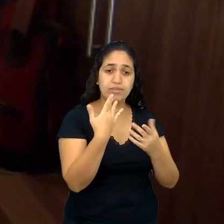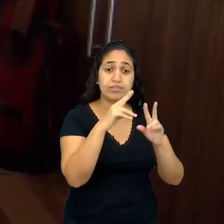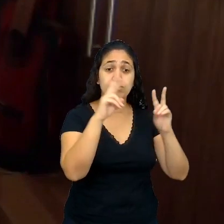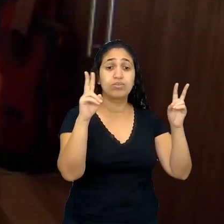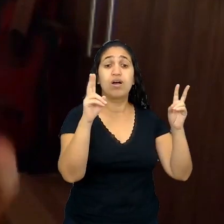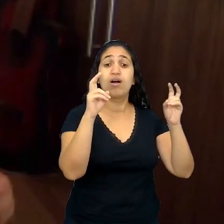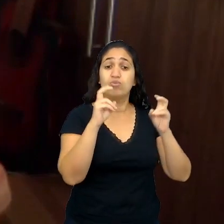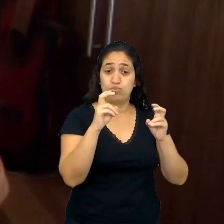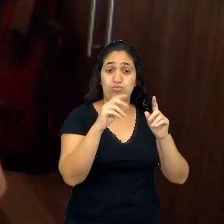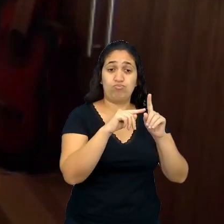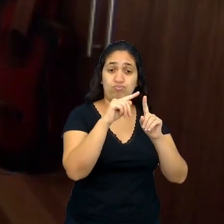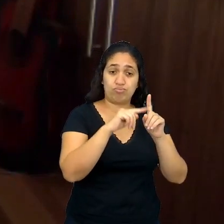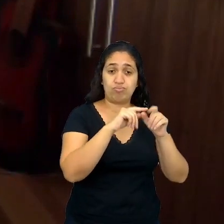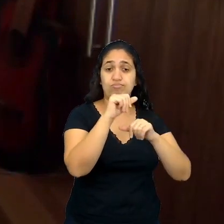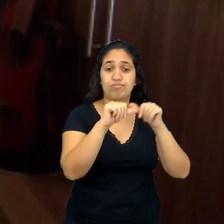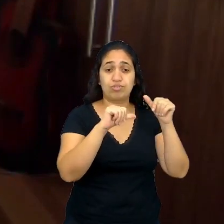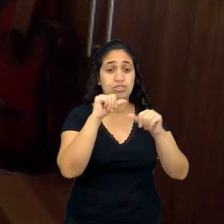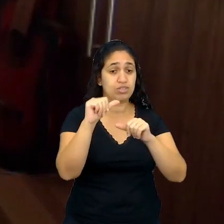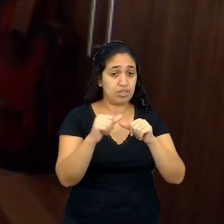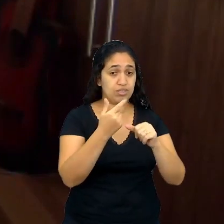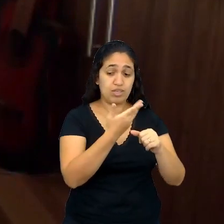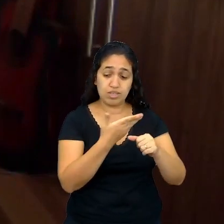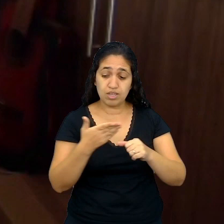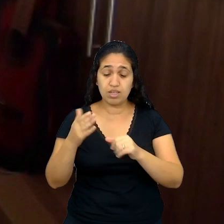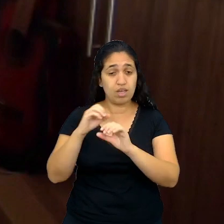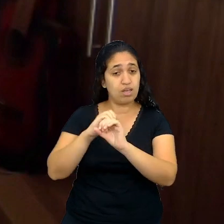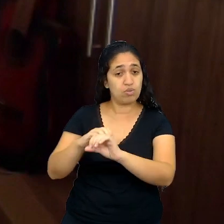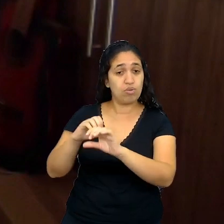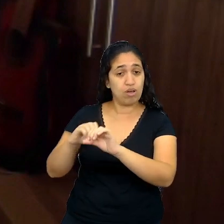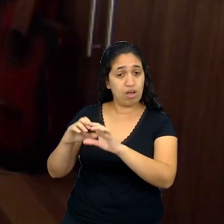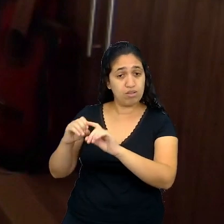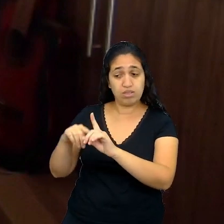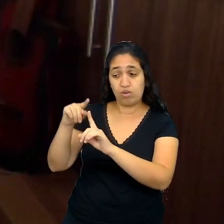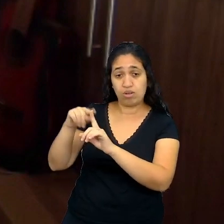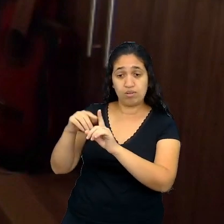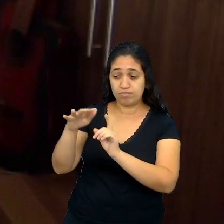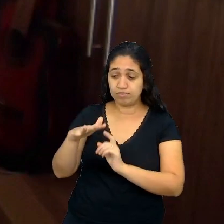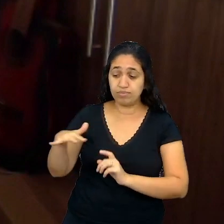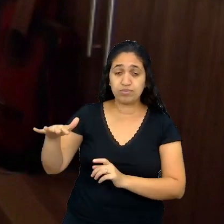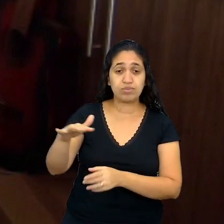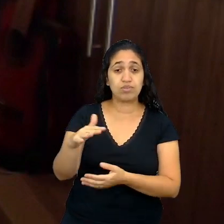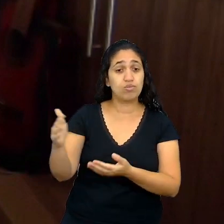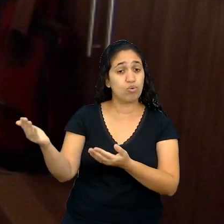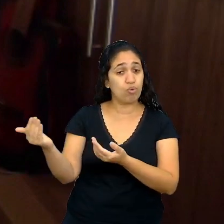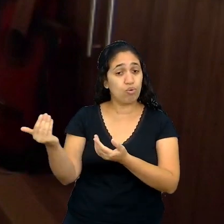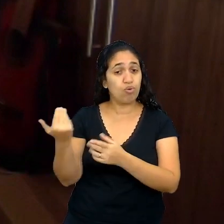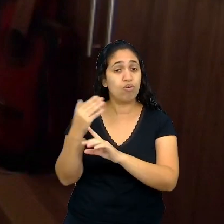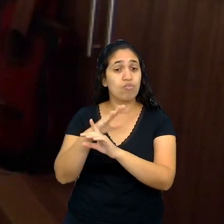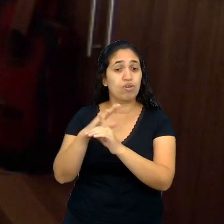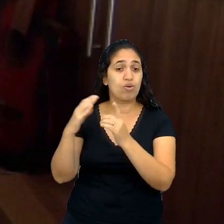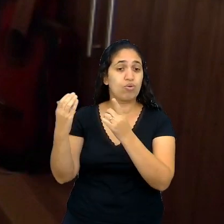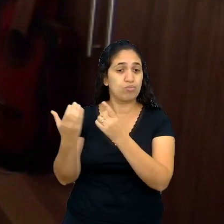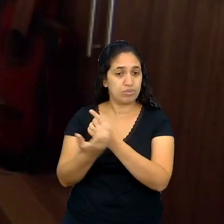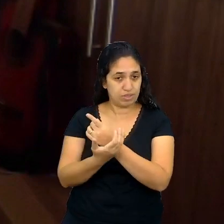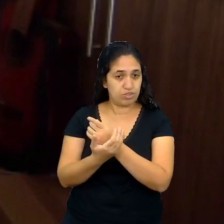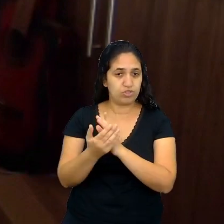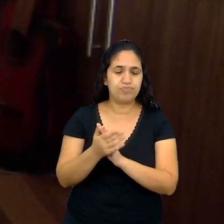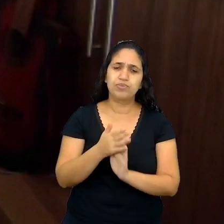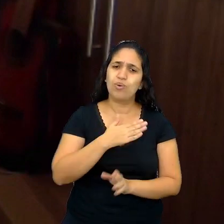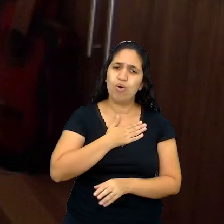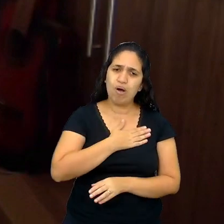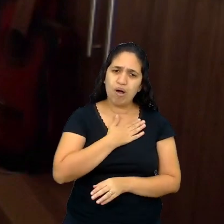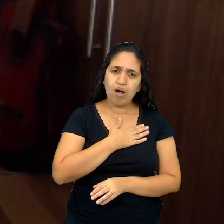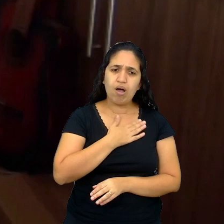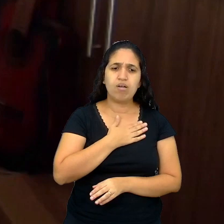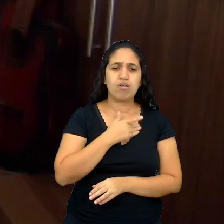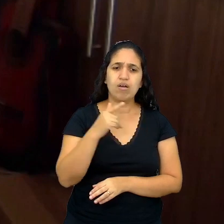e levar a educação climática para os seus jovens e para a sua comunidade. Então eu gostaria muito que vocês aí que